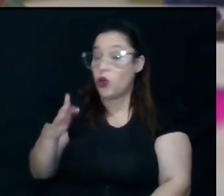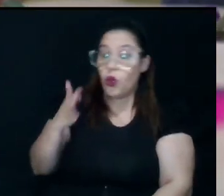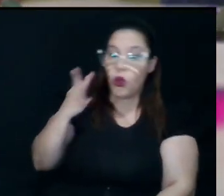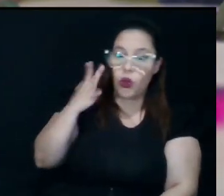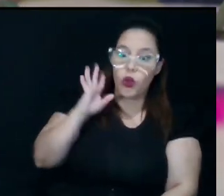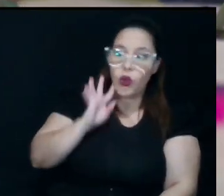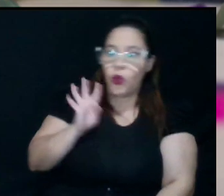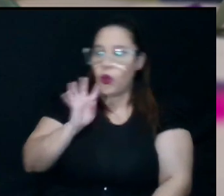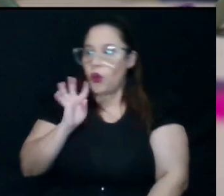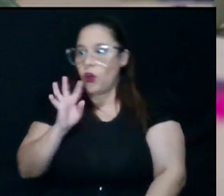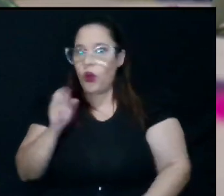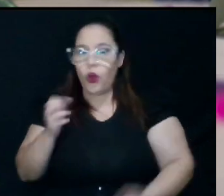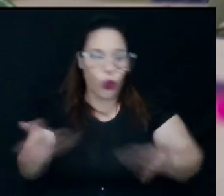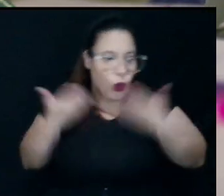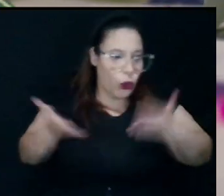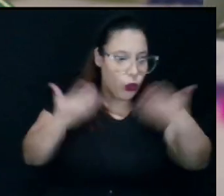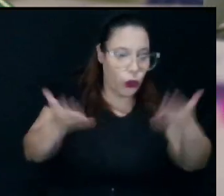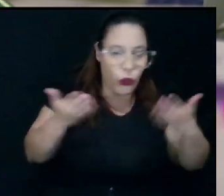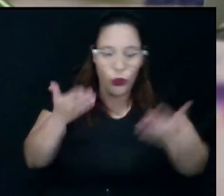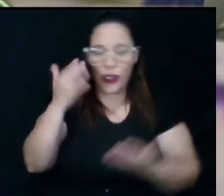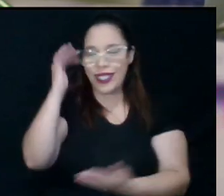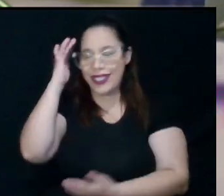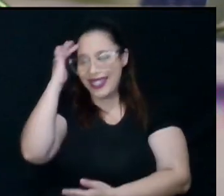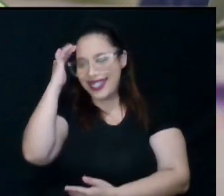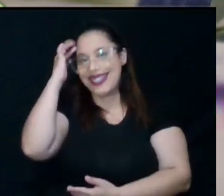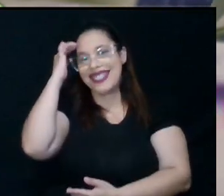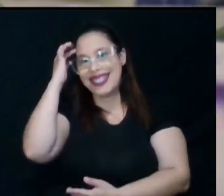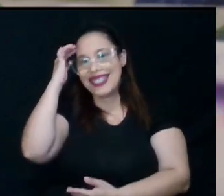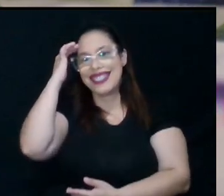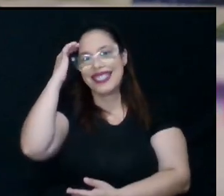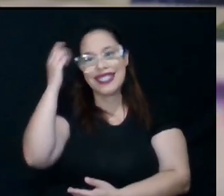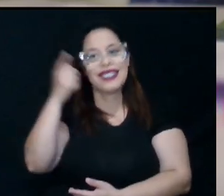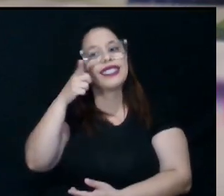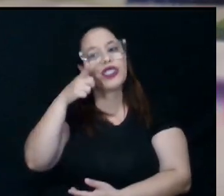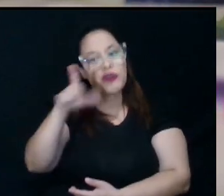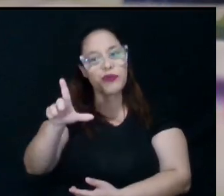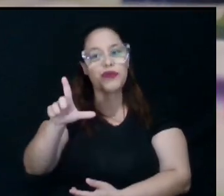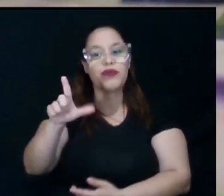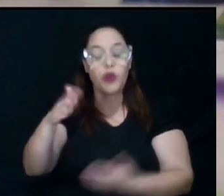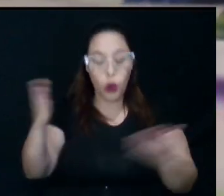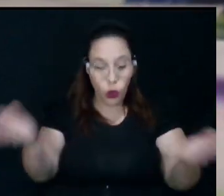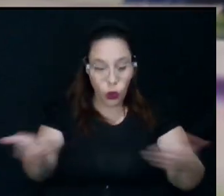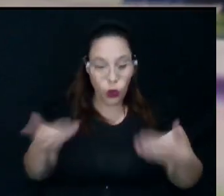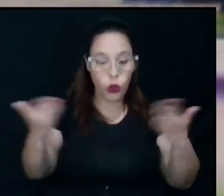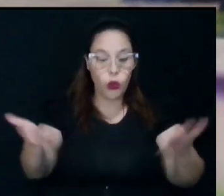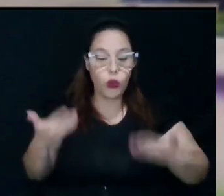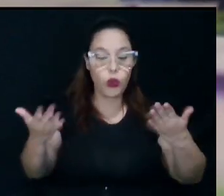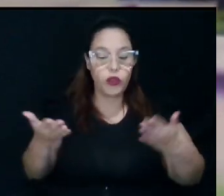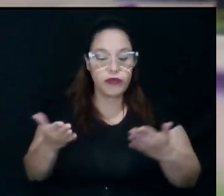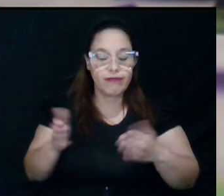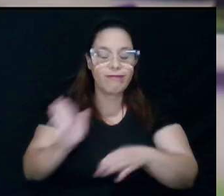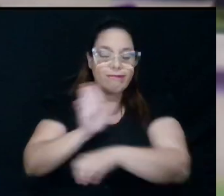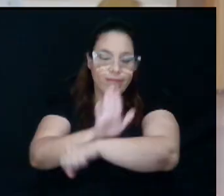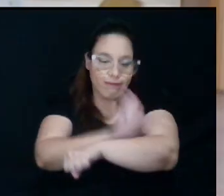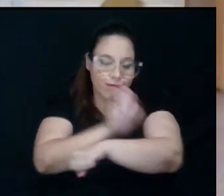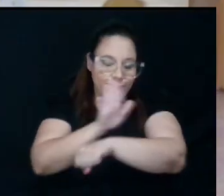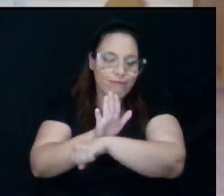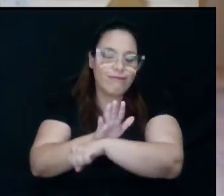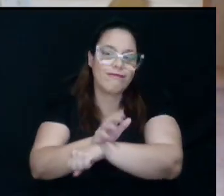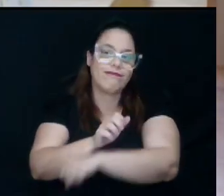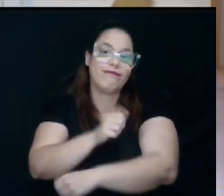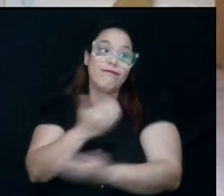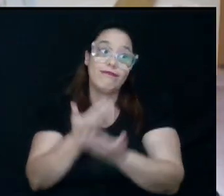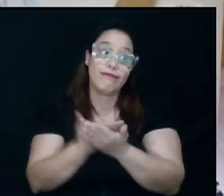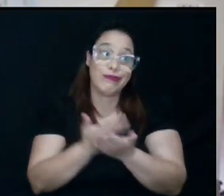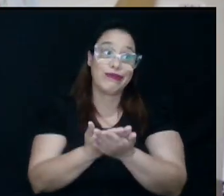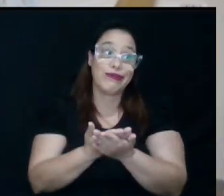mais criativo para o aluno, ele consegue ter mais motivação para conseguir participar das aulas. É interessante,